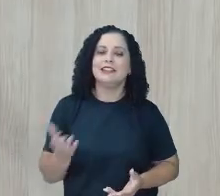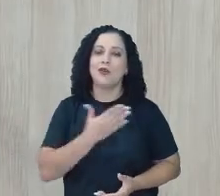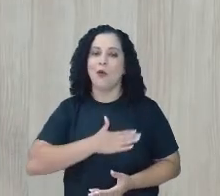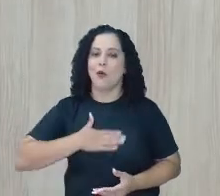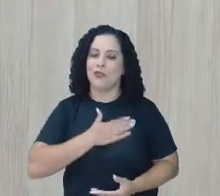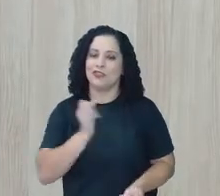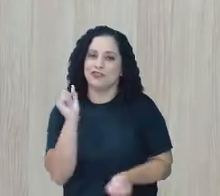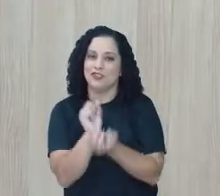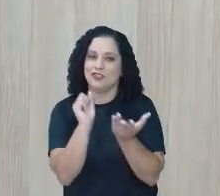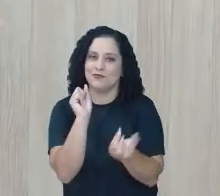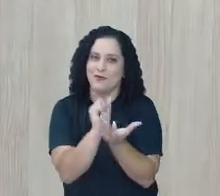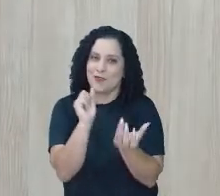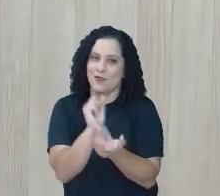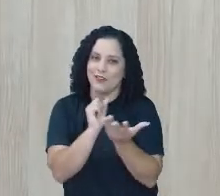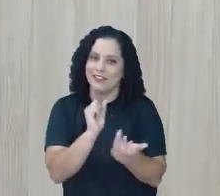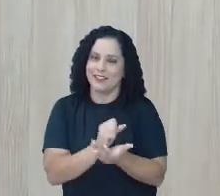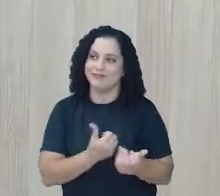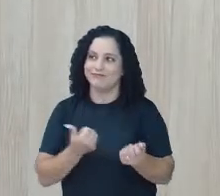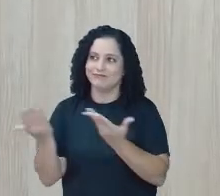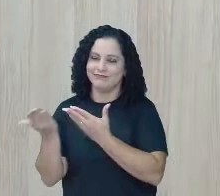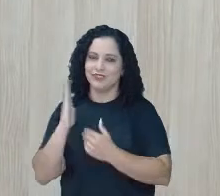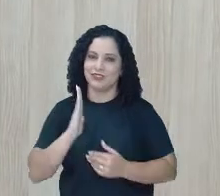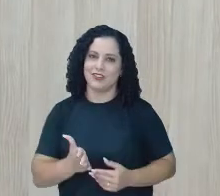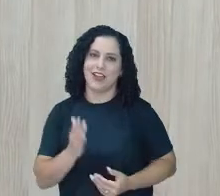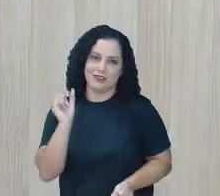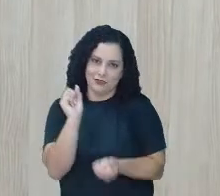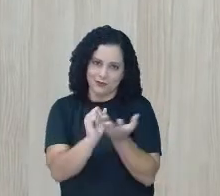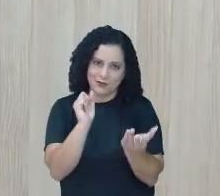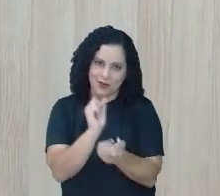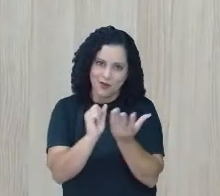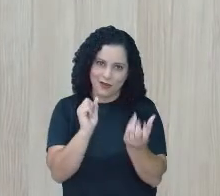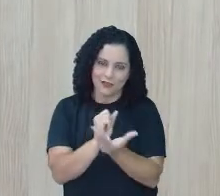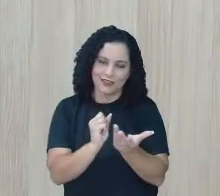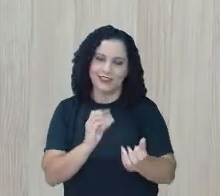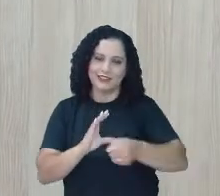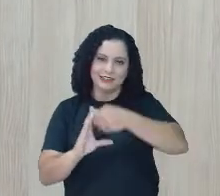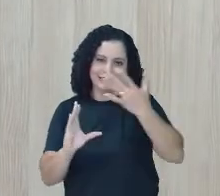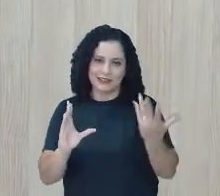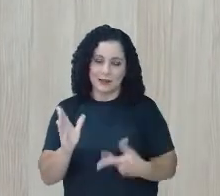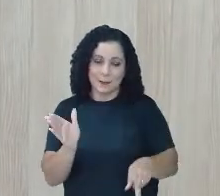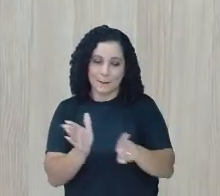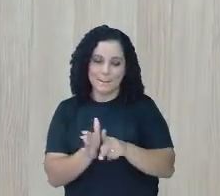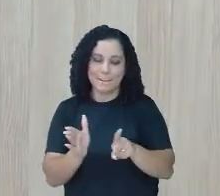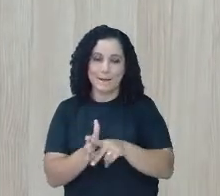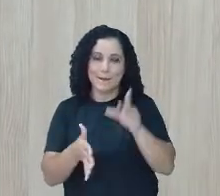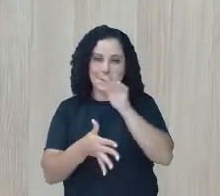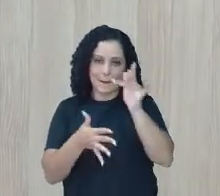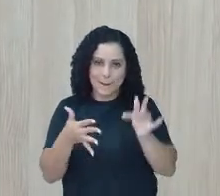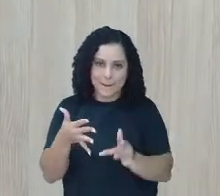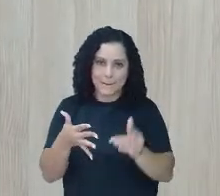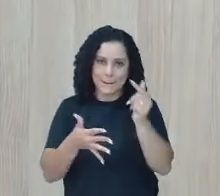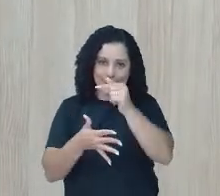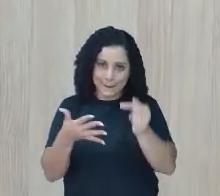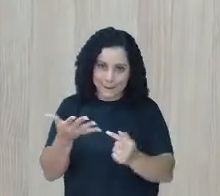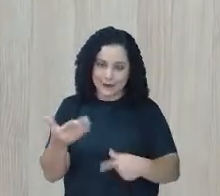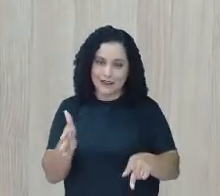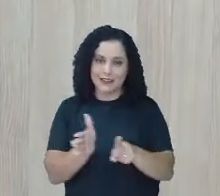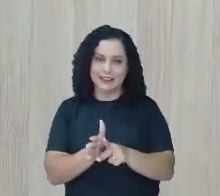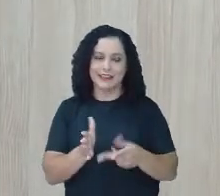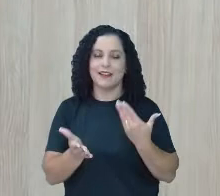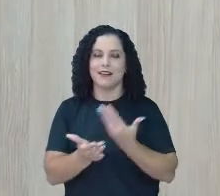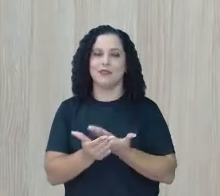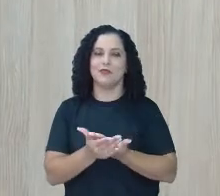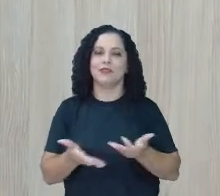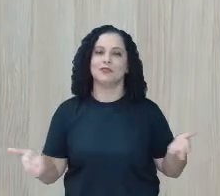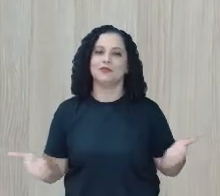Papai. Pedro já falou aqui um dos elementos que a gente vai aprofundar hoje na nossa aula, né, gente? Mas, voltando, ontem